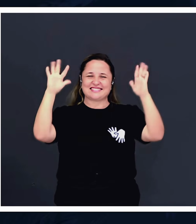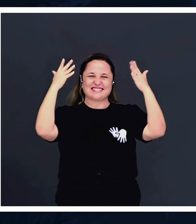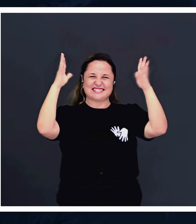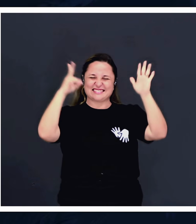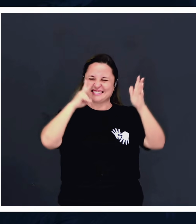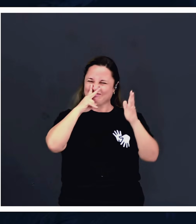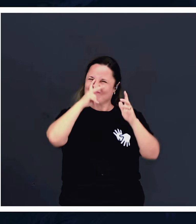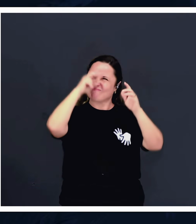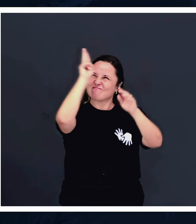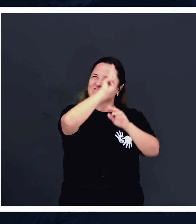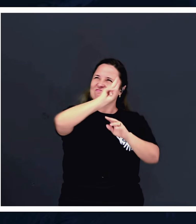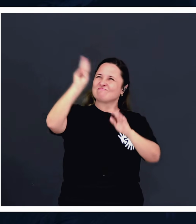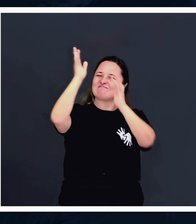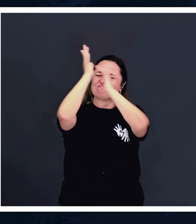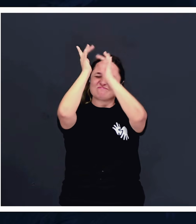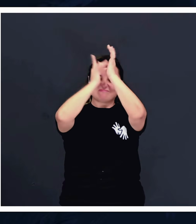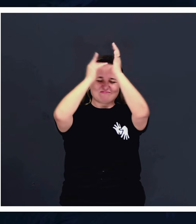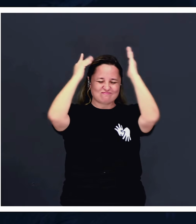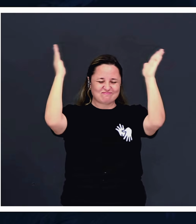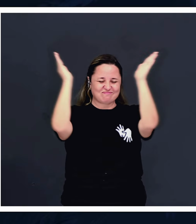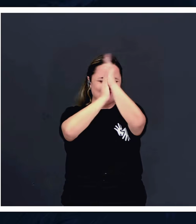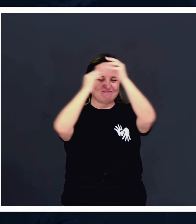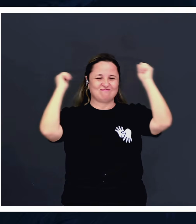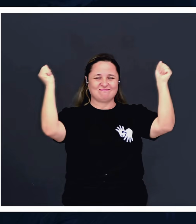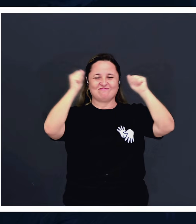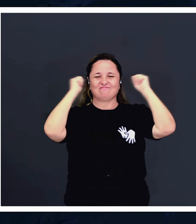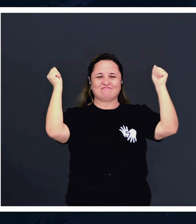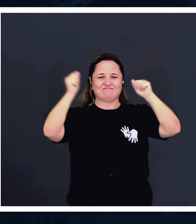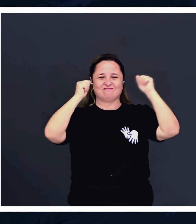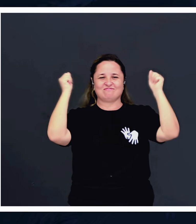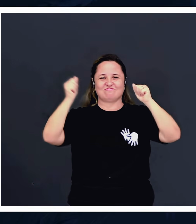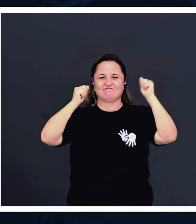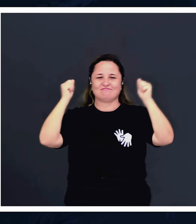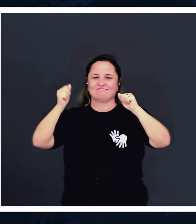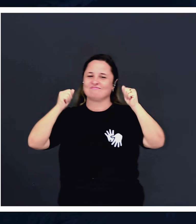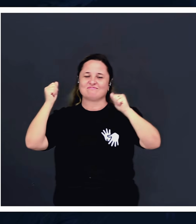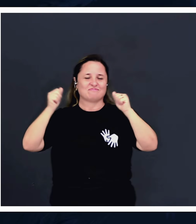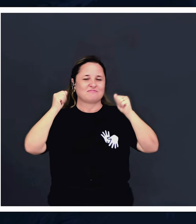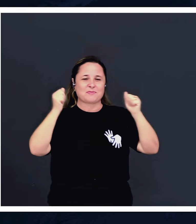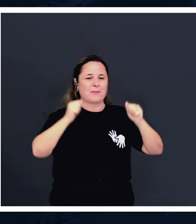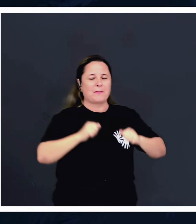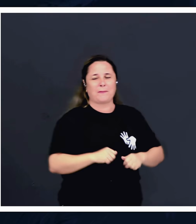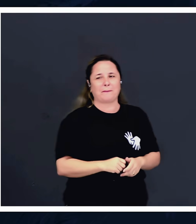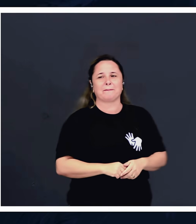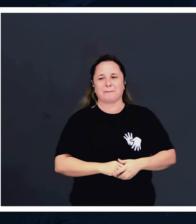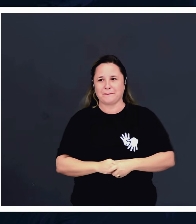Declara forte o nome dele. Aleluia. Glória, glória, glória a